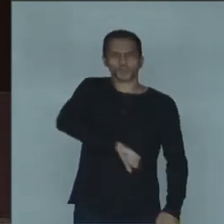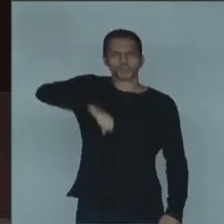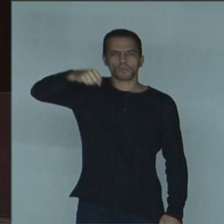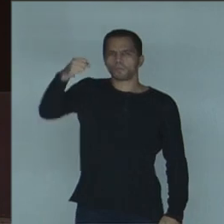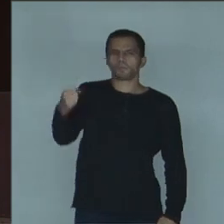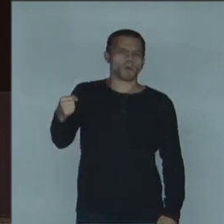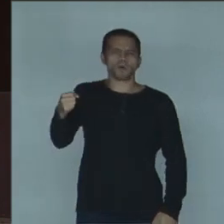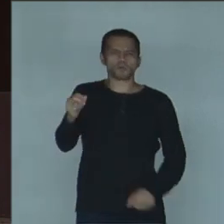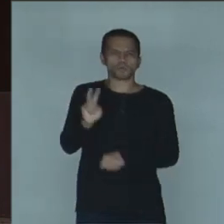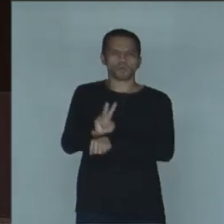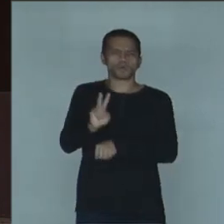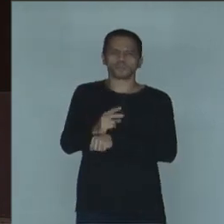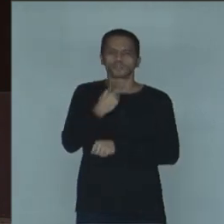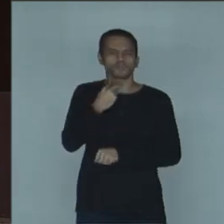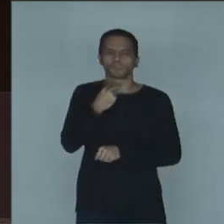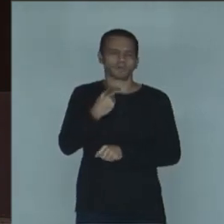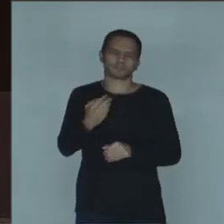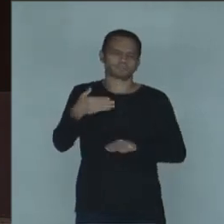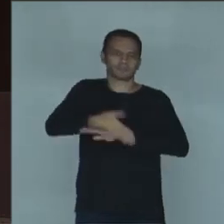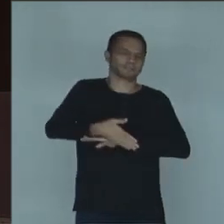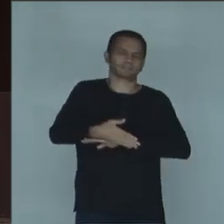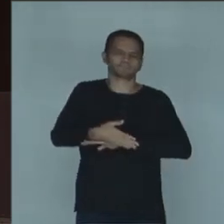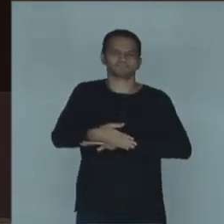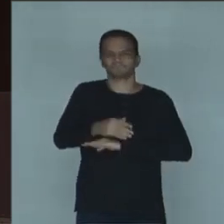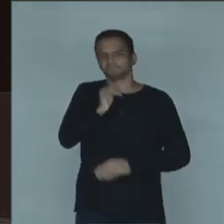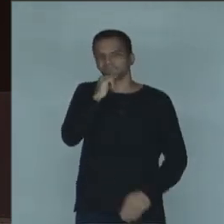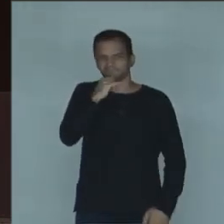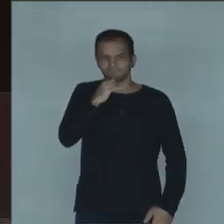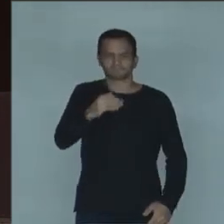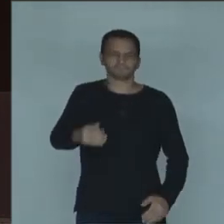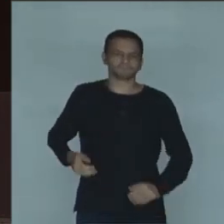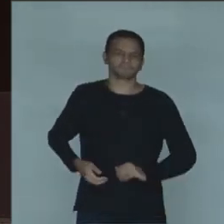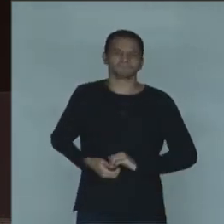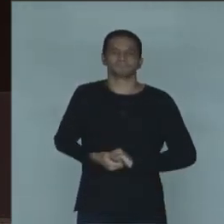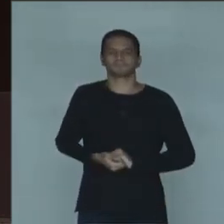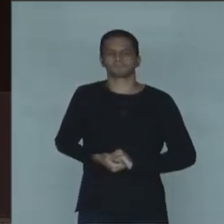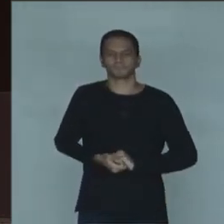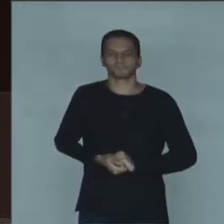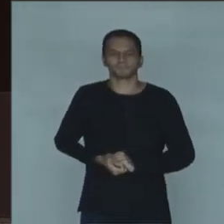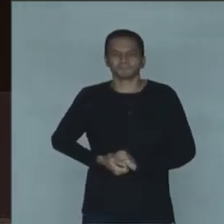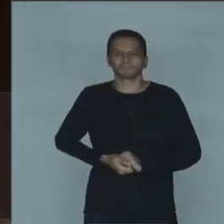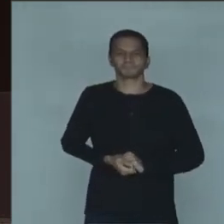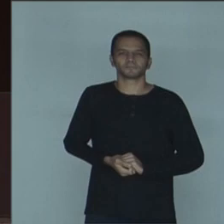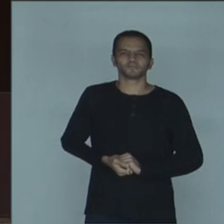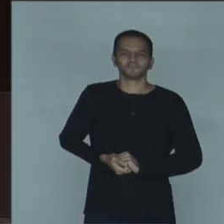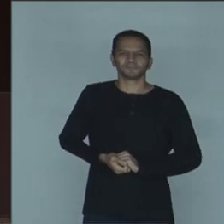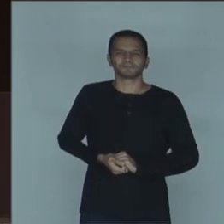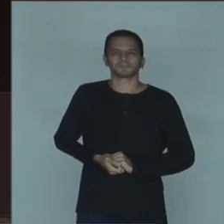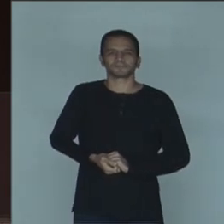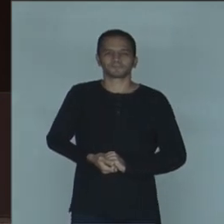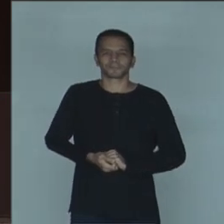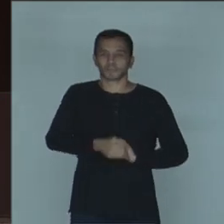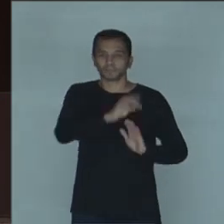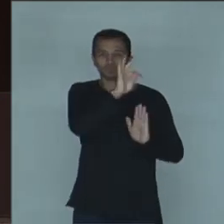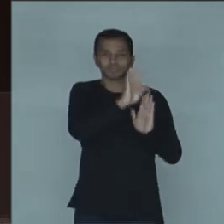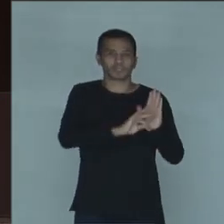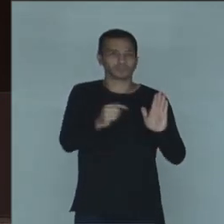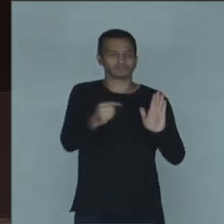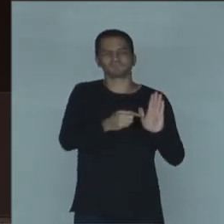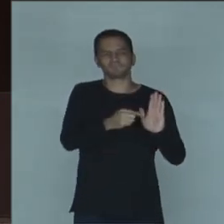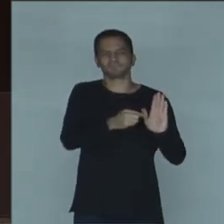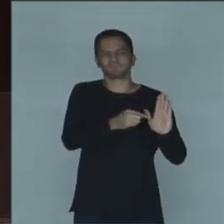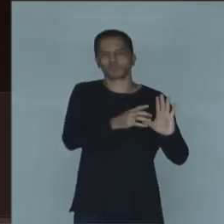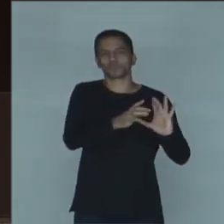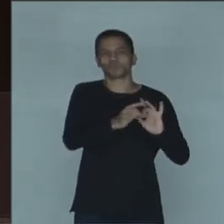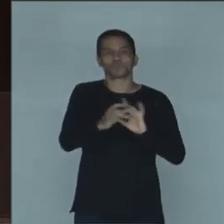guardando o caminho para a Árvore da Vida e esse ano um